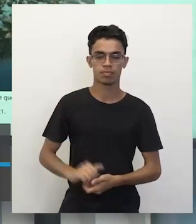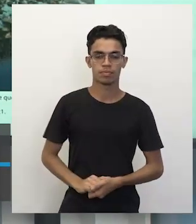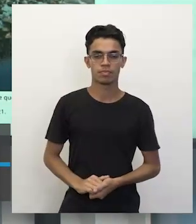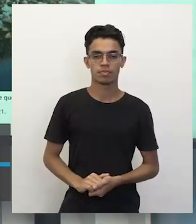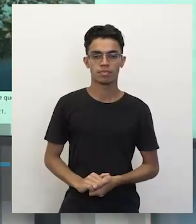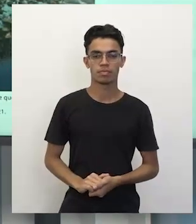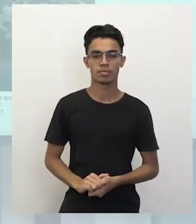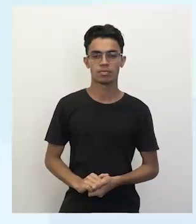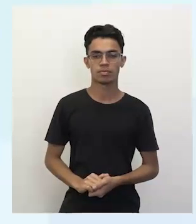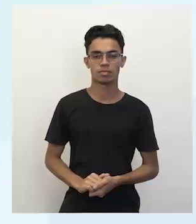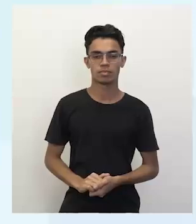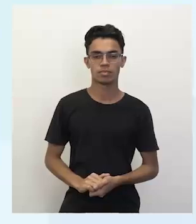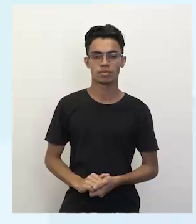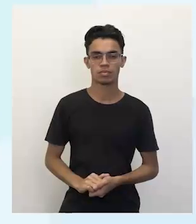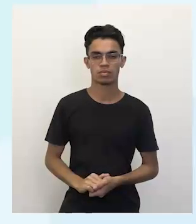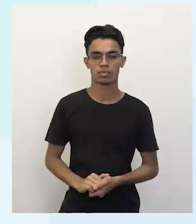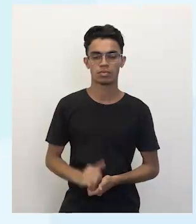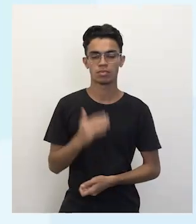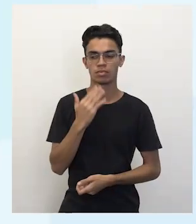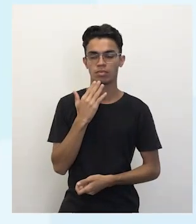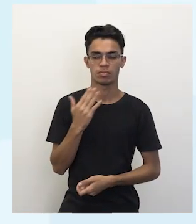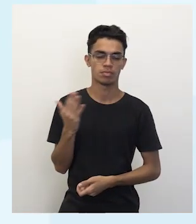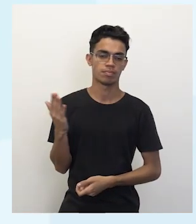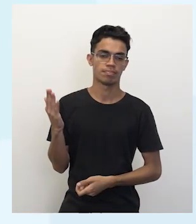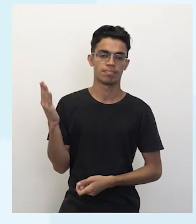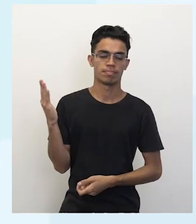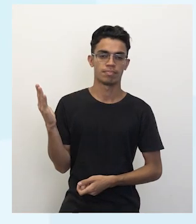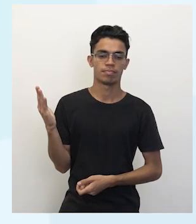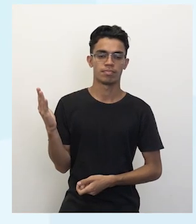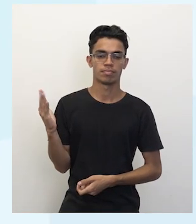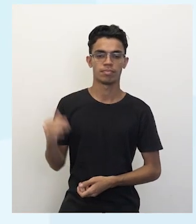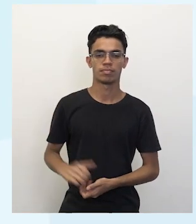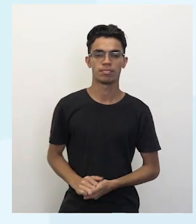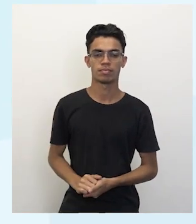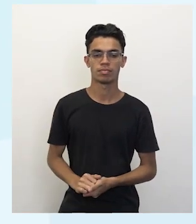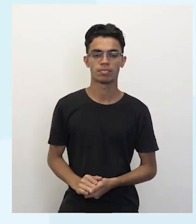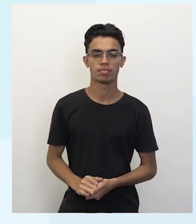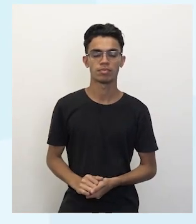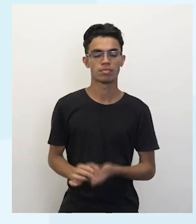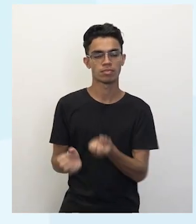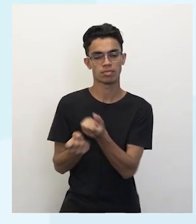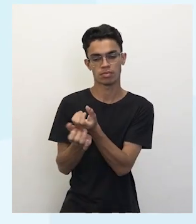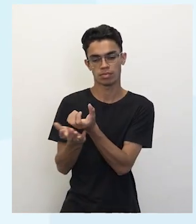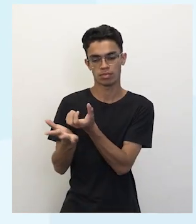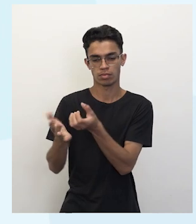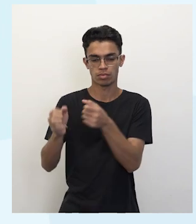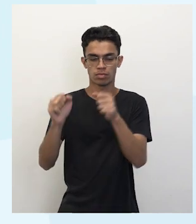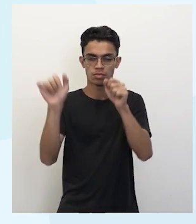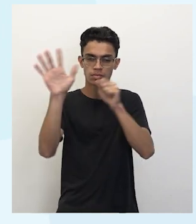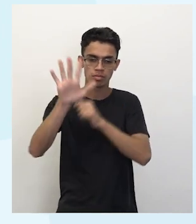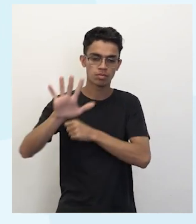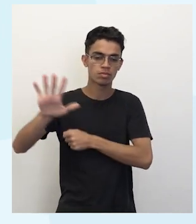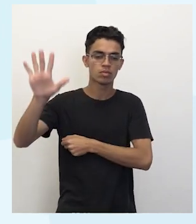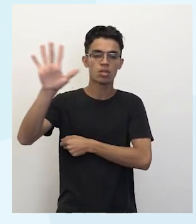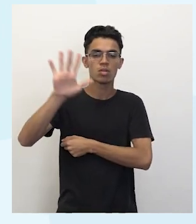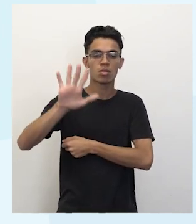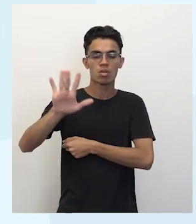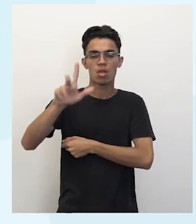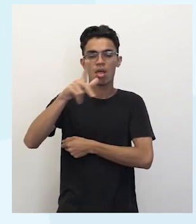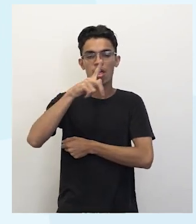da paisagem do Pantanal. Olha aí que interessante. Então, conforme foi falado, né, ele é a maior planície alagada